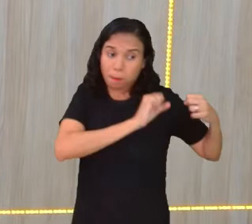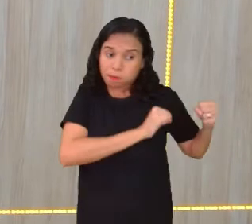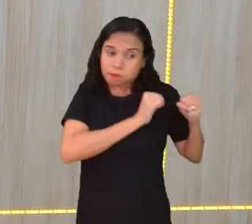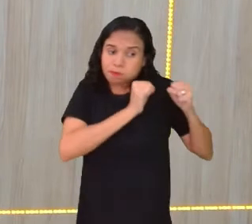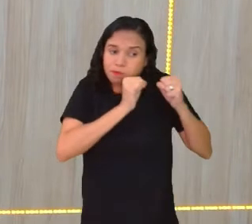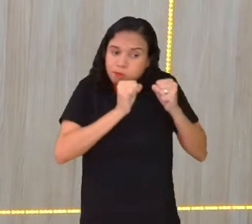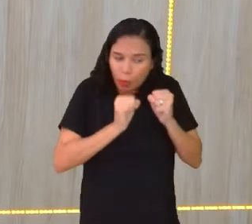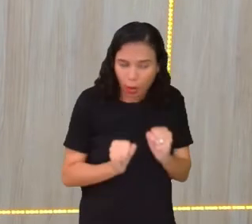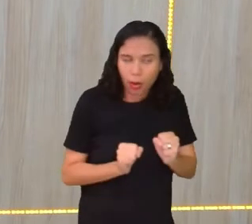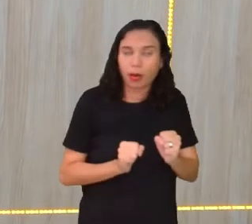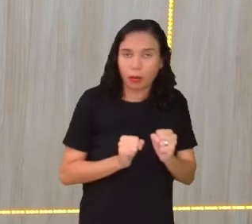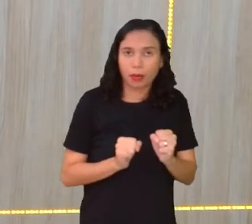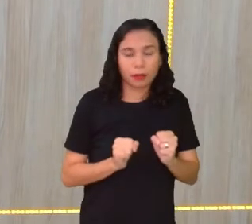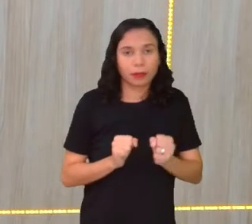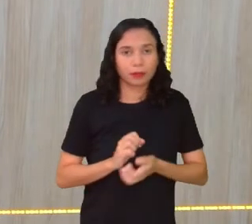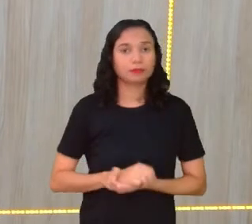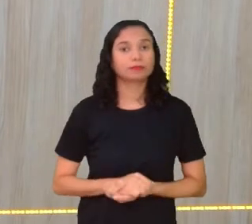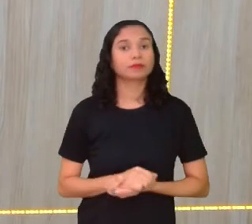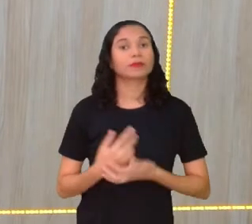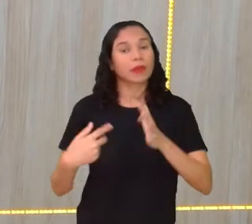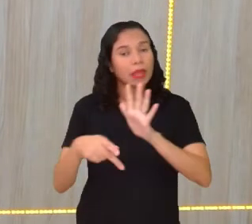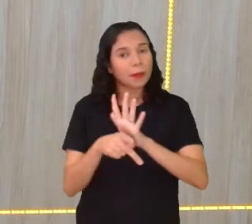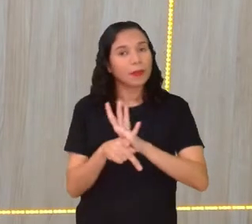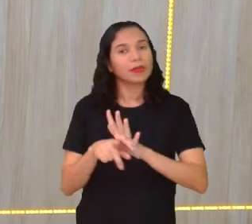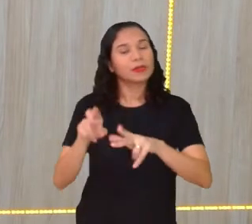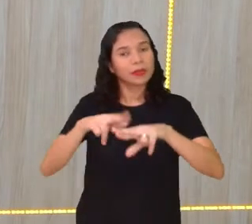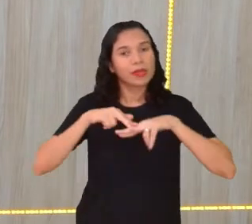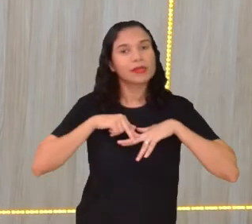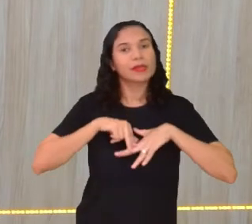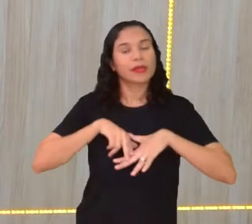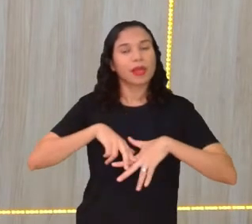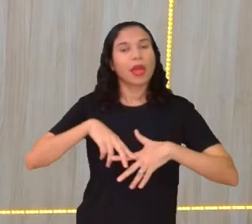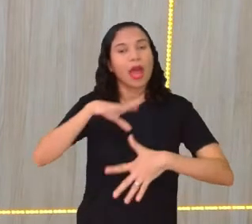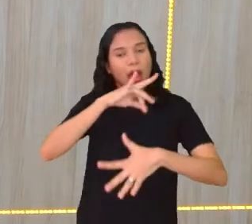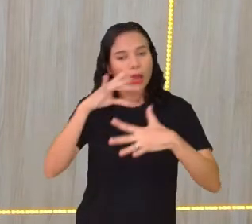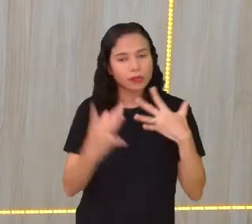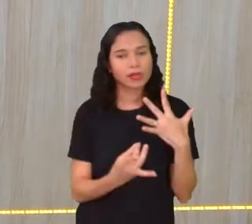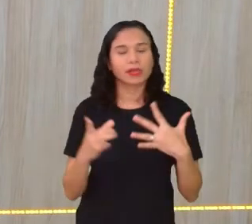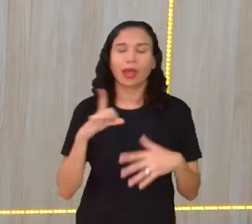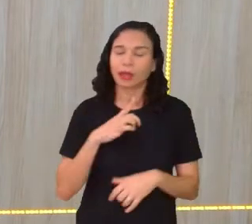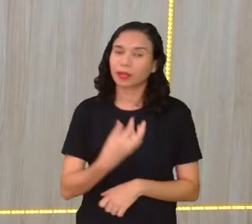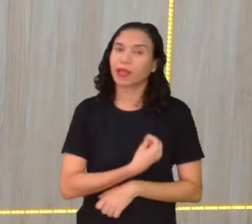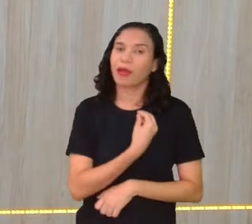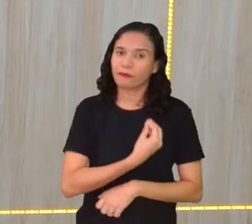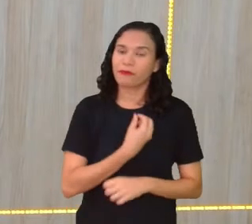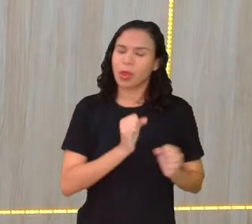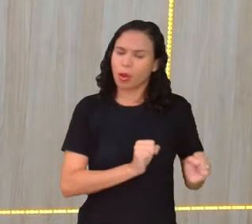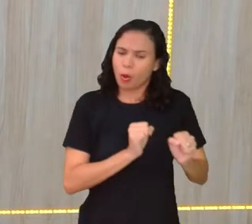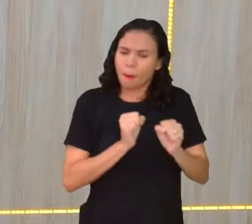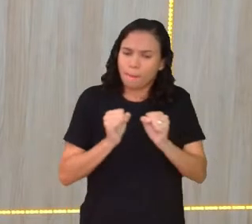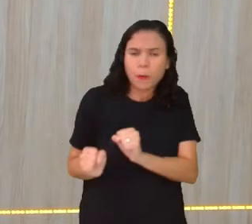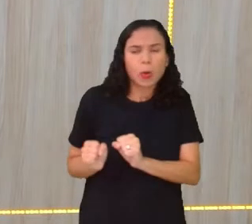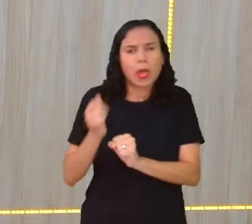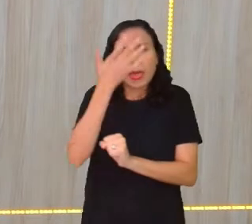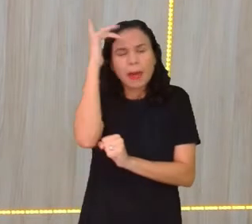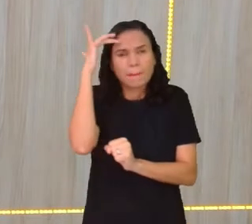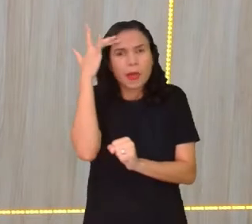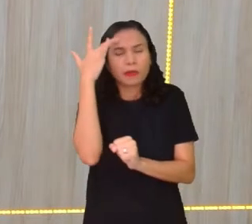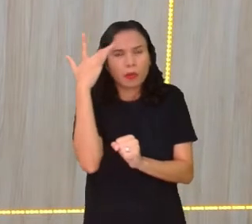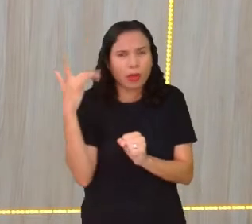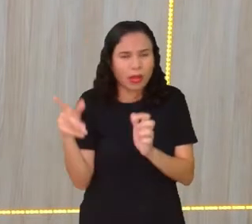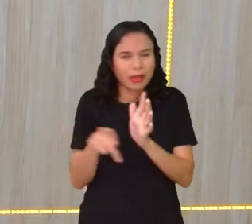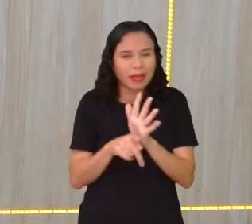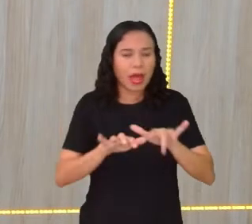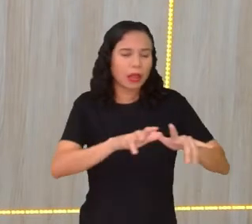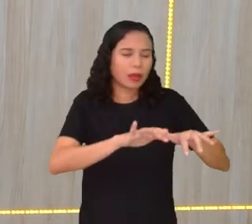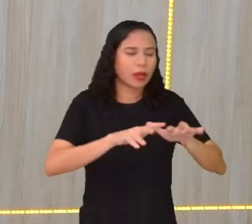grandes responsabilidades. Então, nas redes sociais a gente tem o poder, né, de digitar ali aquilo que a gente